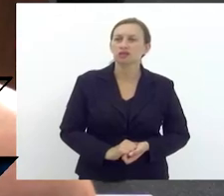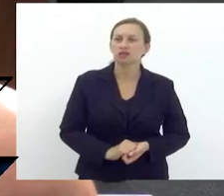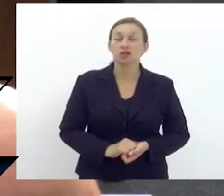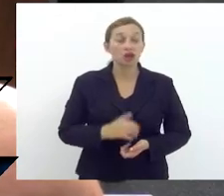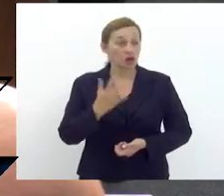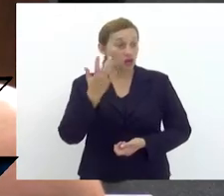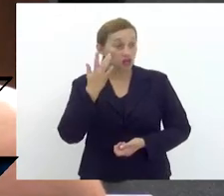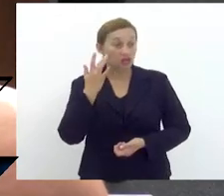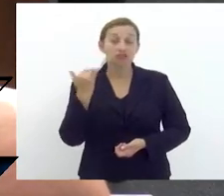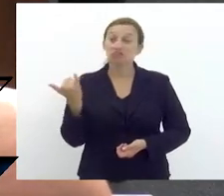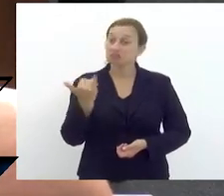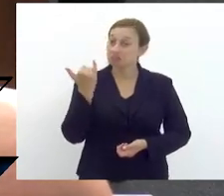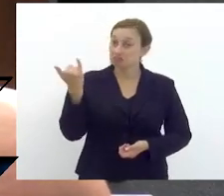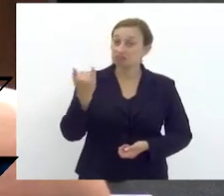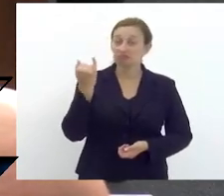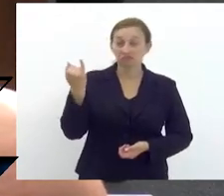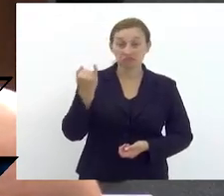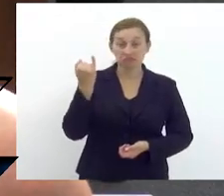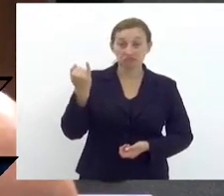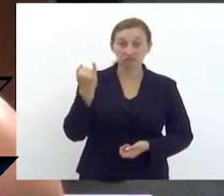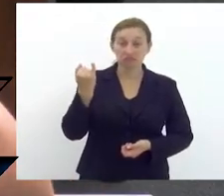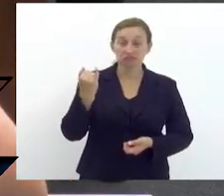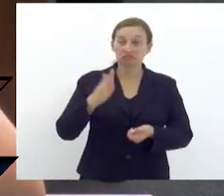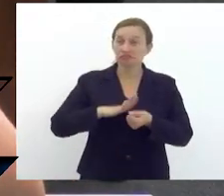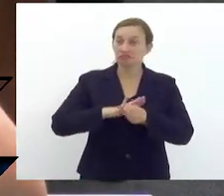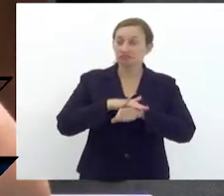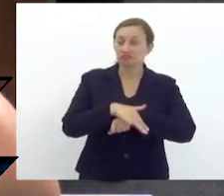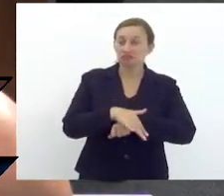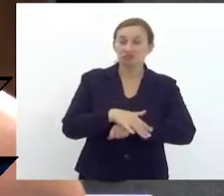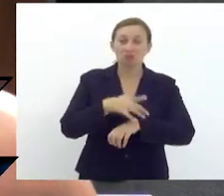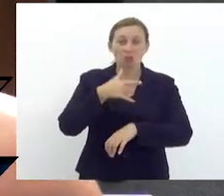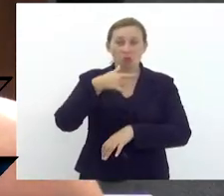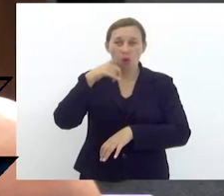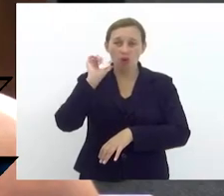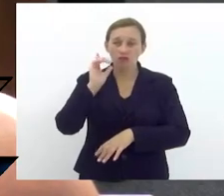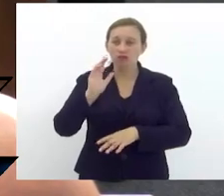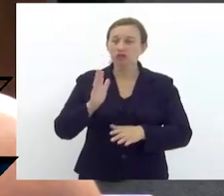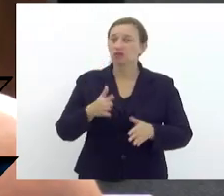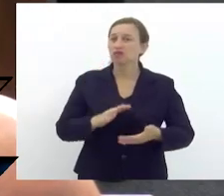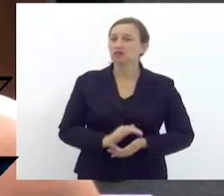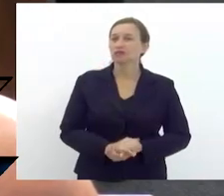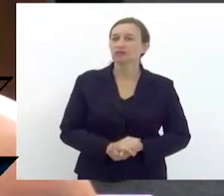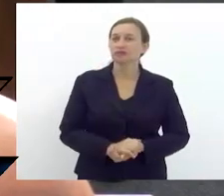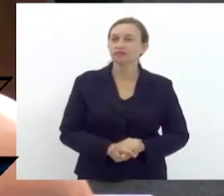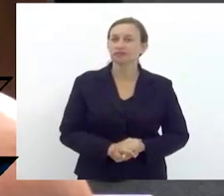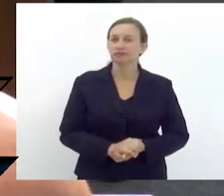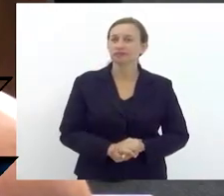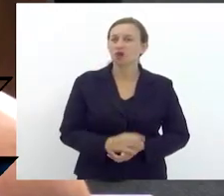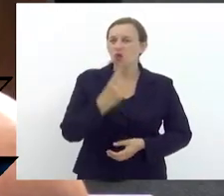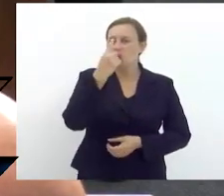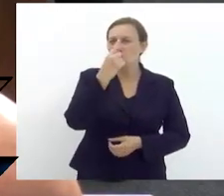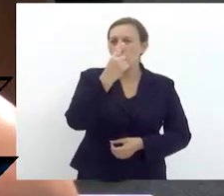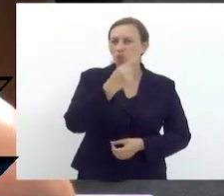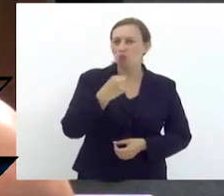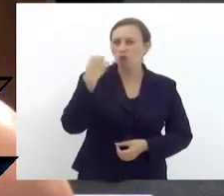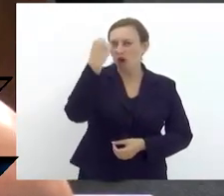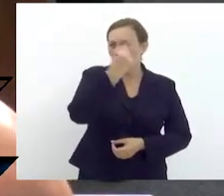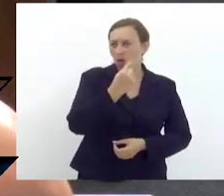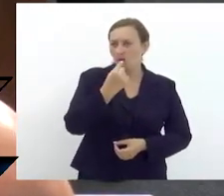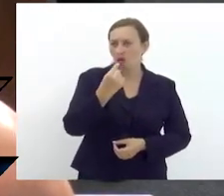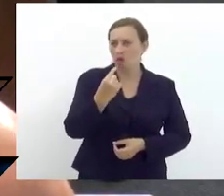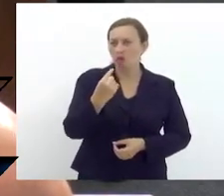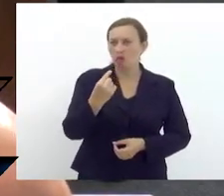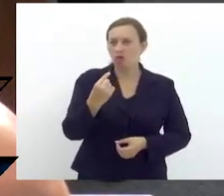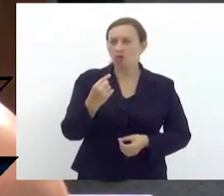simbólico a noite de ontem quando durante uma hora o Cristo